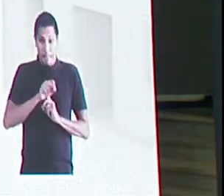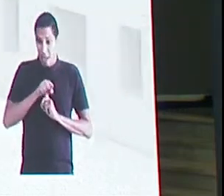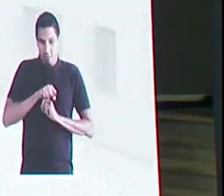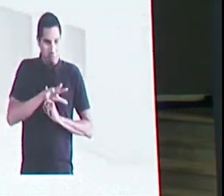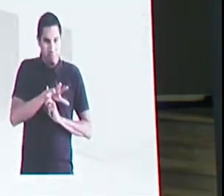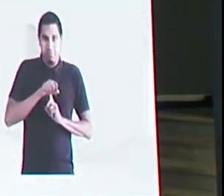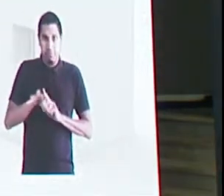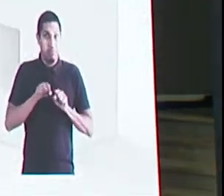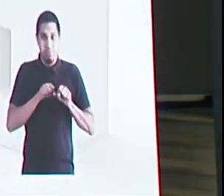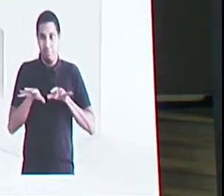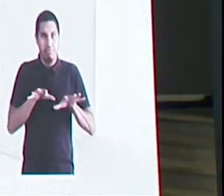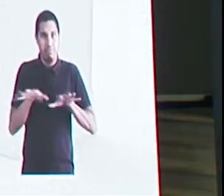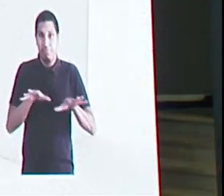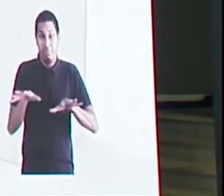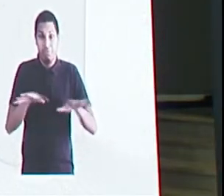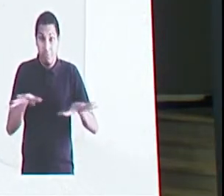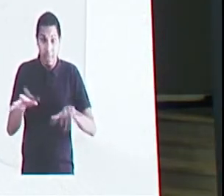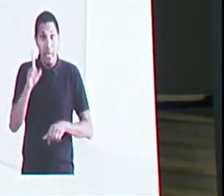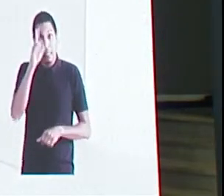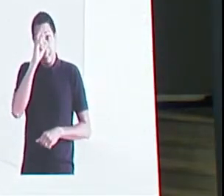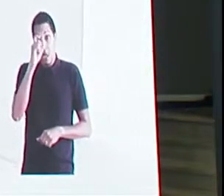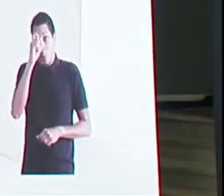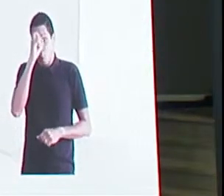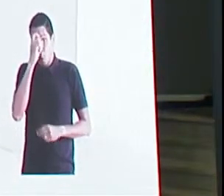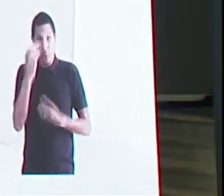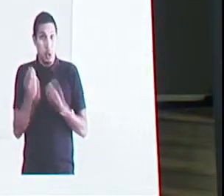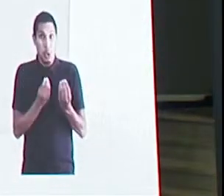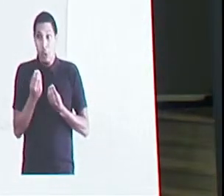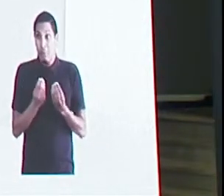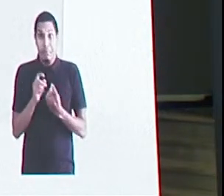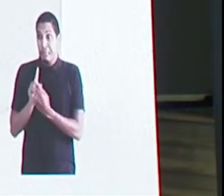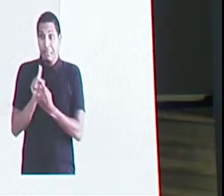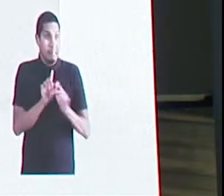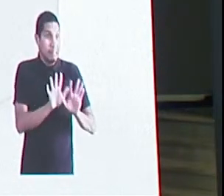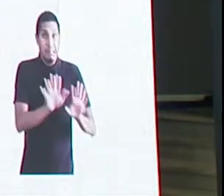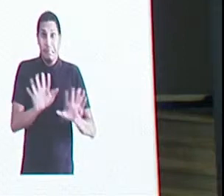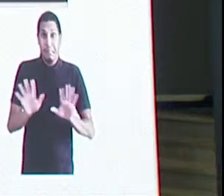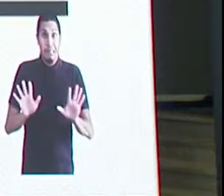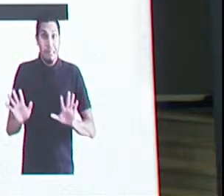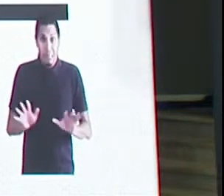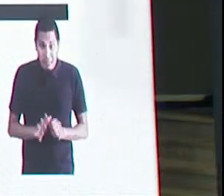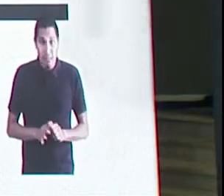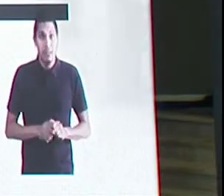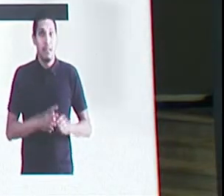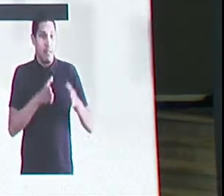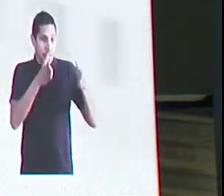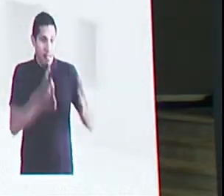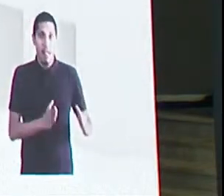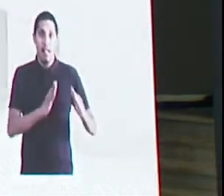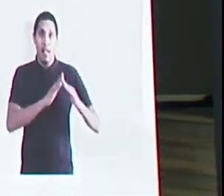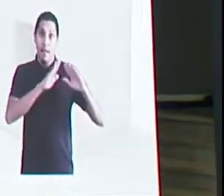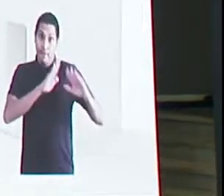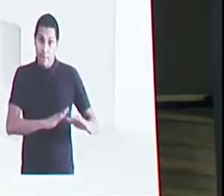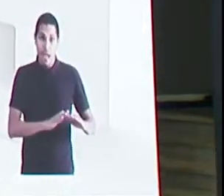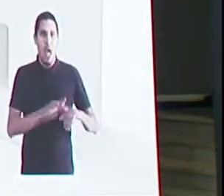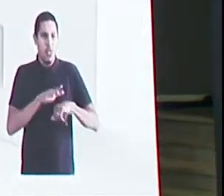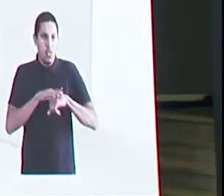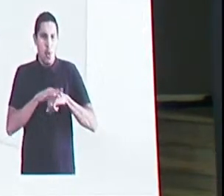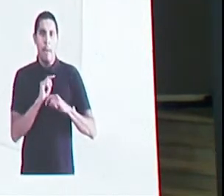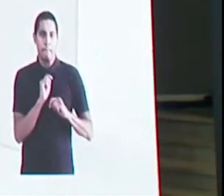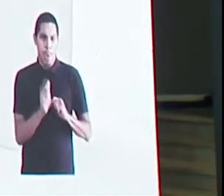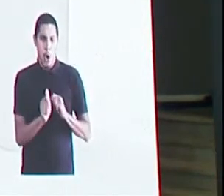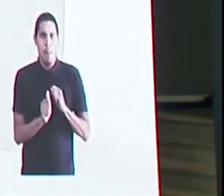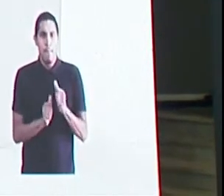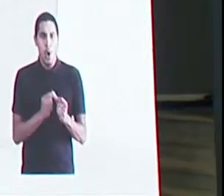o vírus ao mesmo tempo. O sistema de saúde não tem como atender a todos. Com a quarentena, o número de doentes